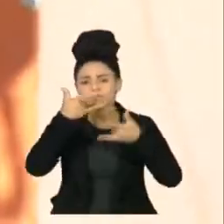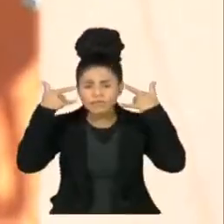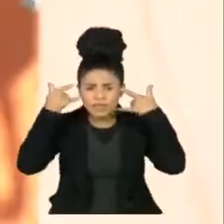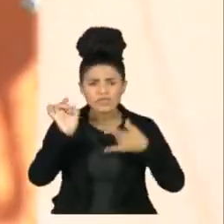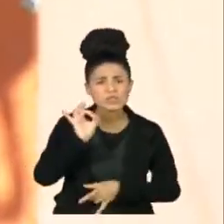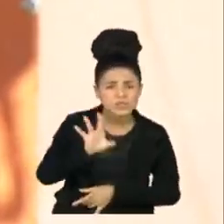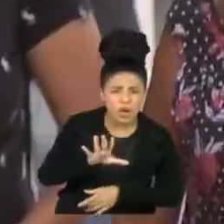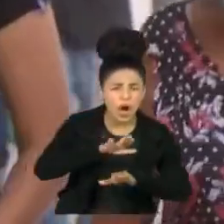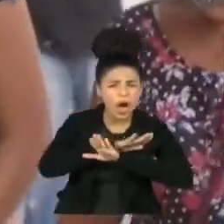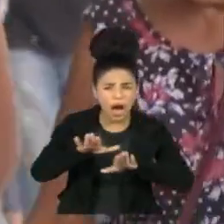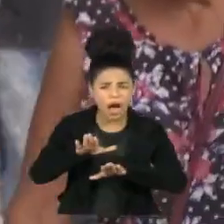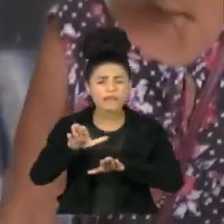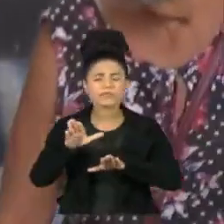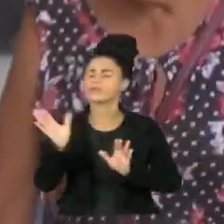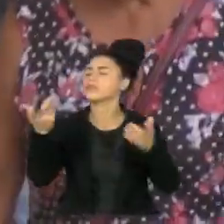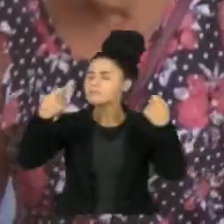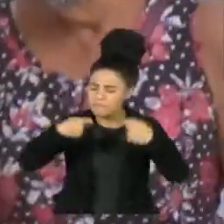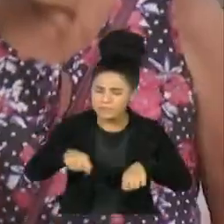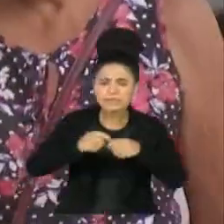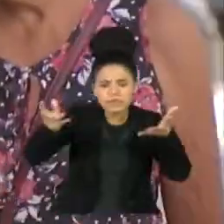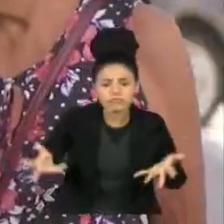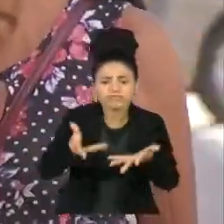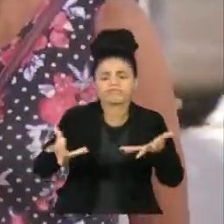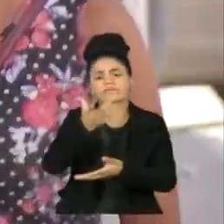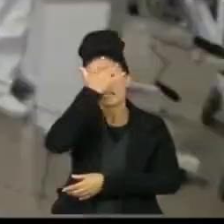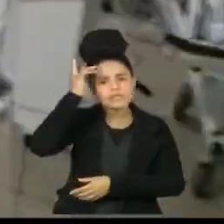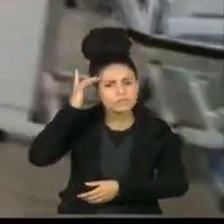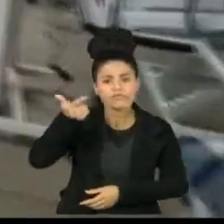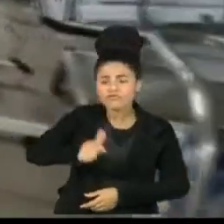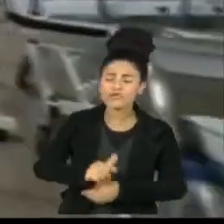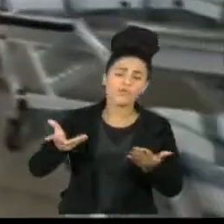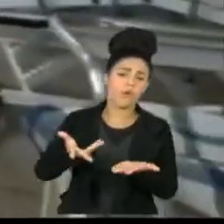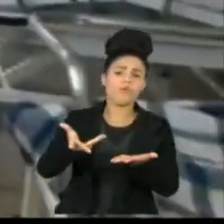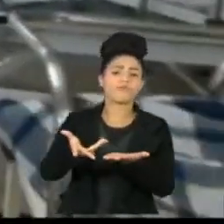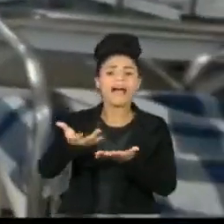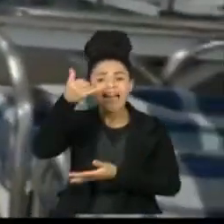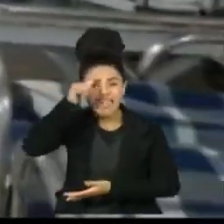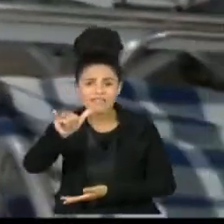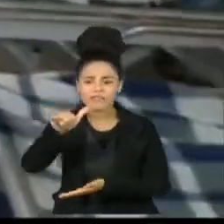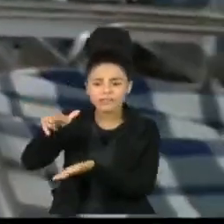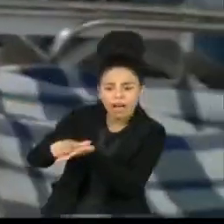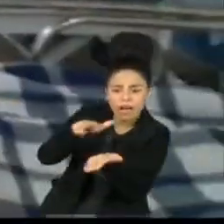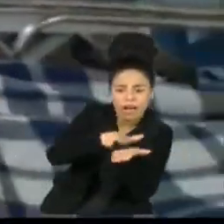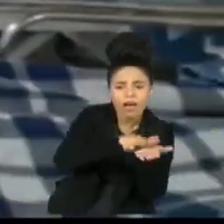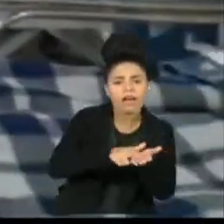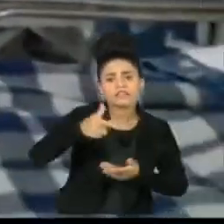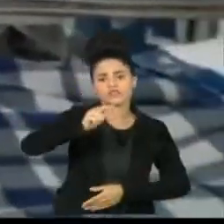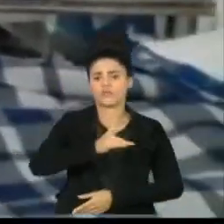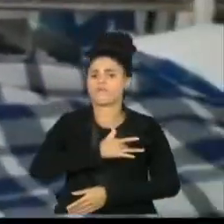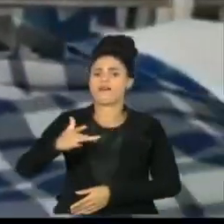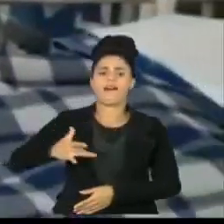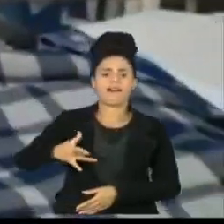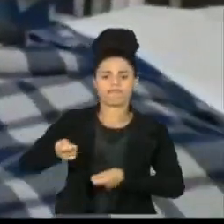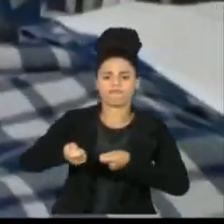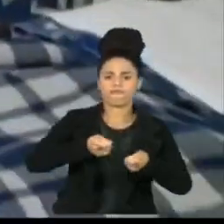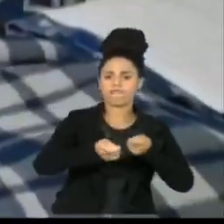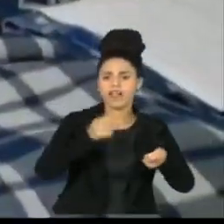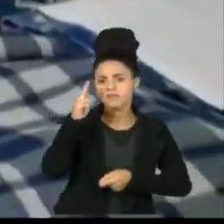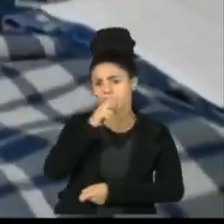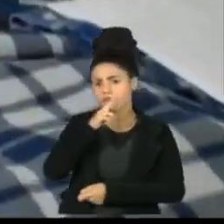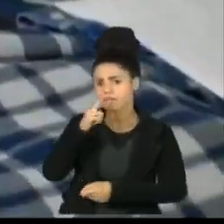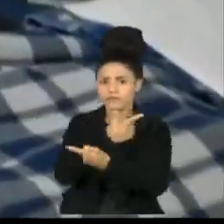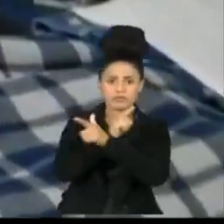não ser o suficiente para evitar uma nova onda de internações. Além disso, o sistema de saúde não conta mais com o reforço